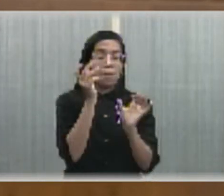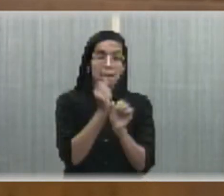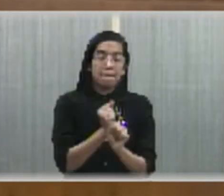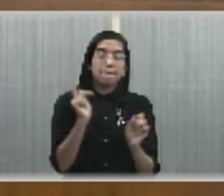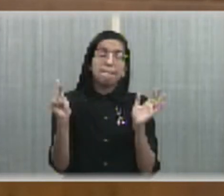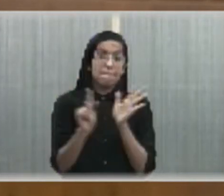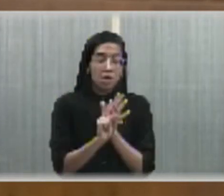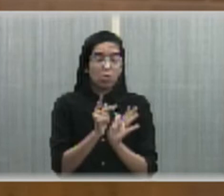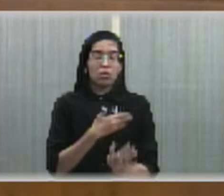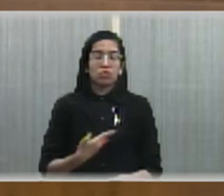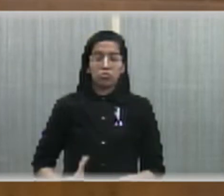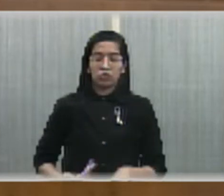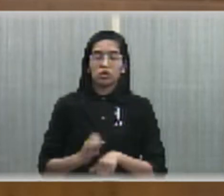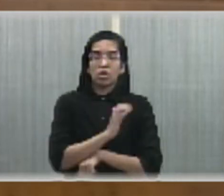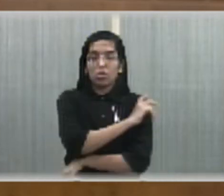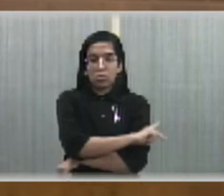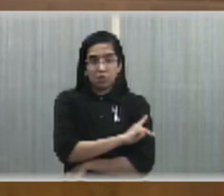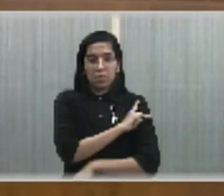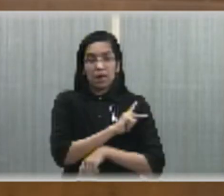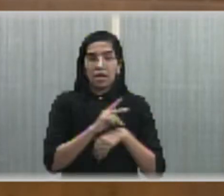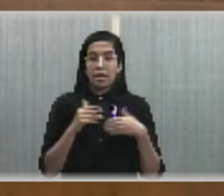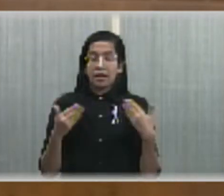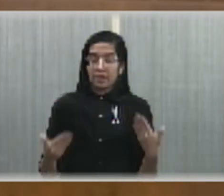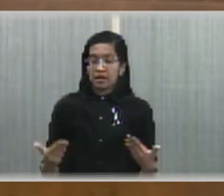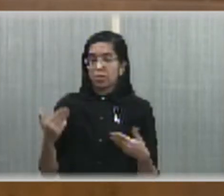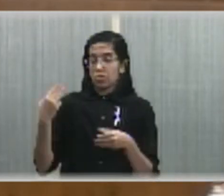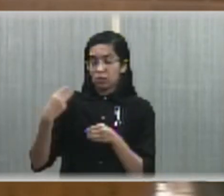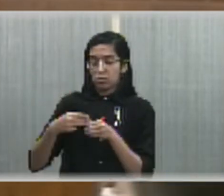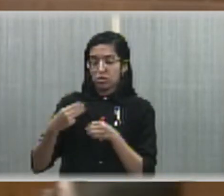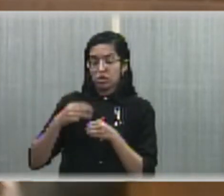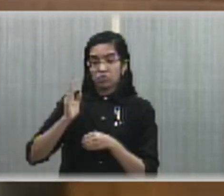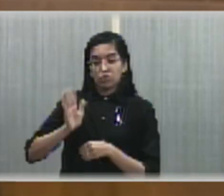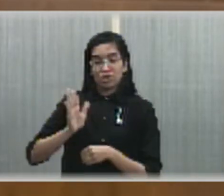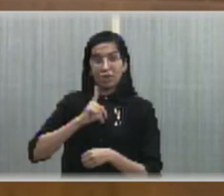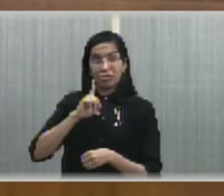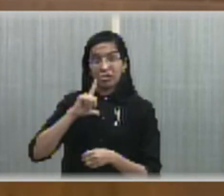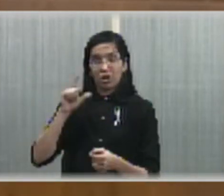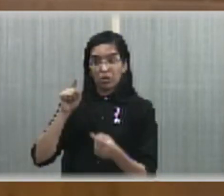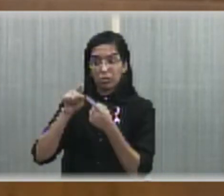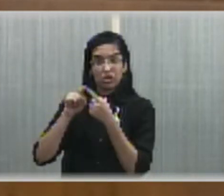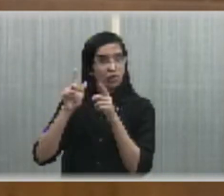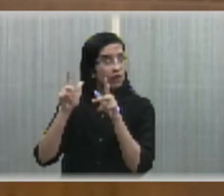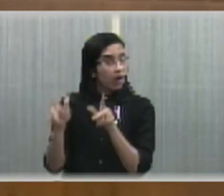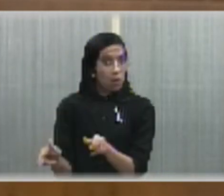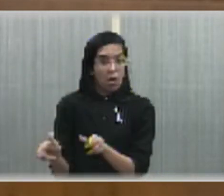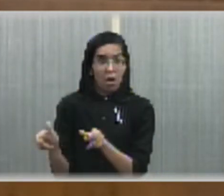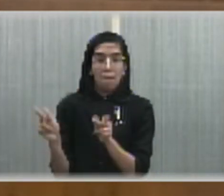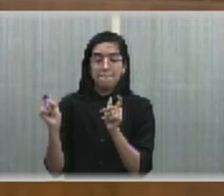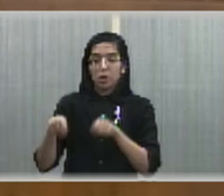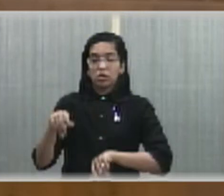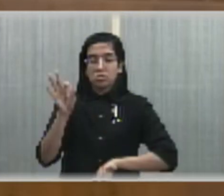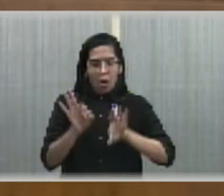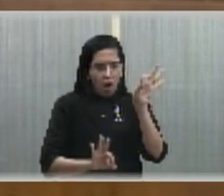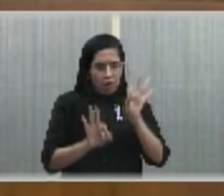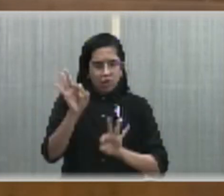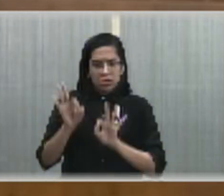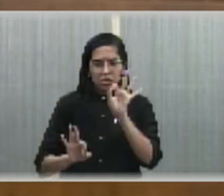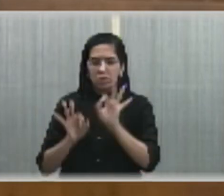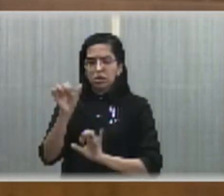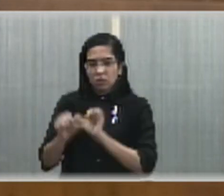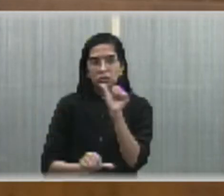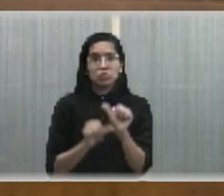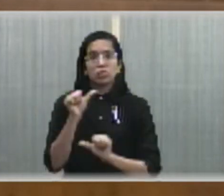que o município, que já tem projeto no mesmo sentido, possa fazer essa harmonização